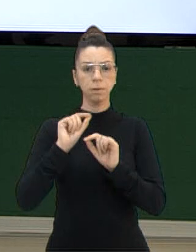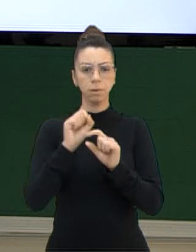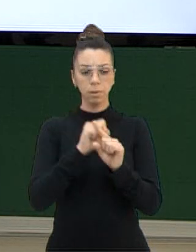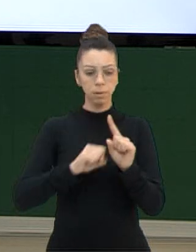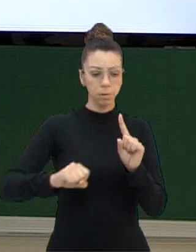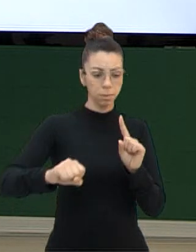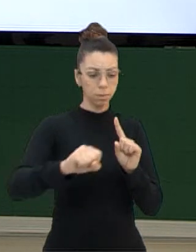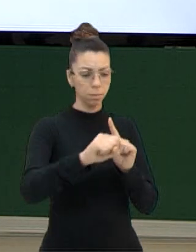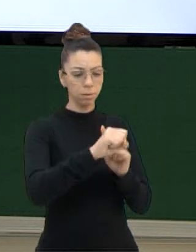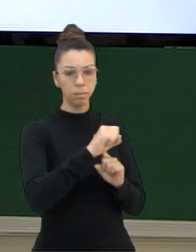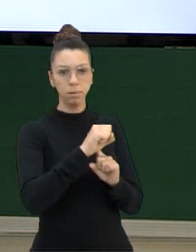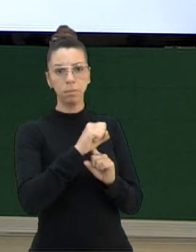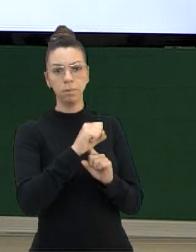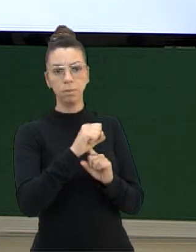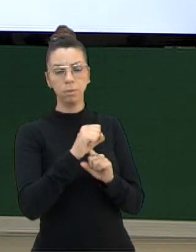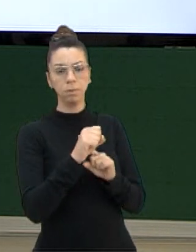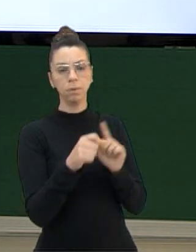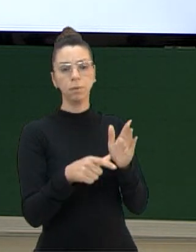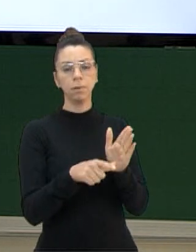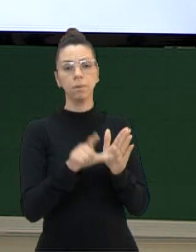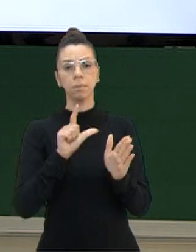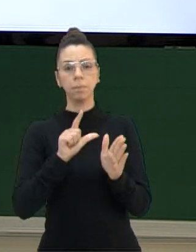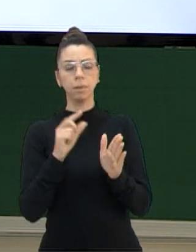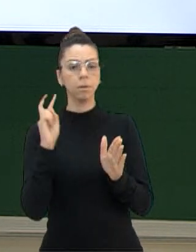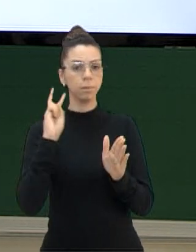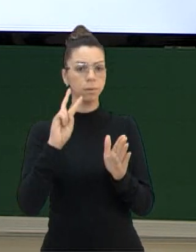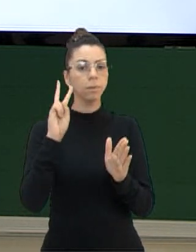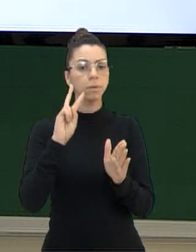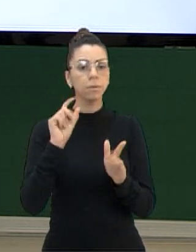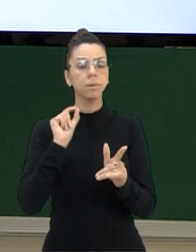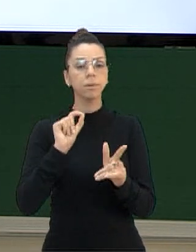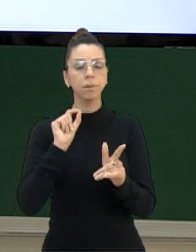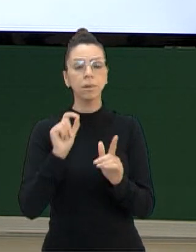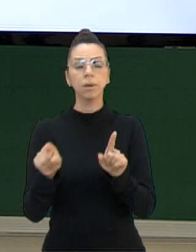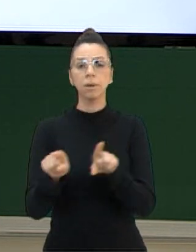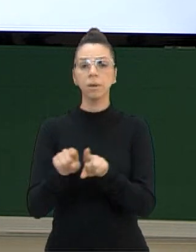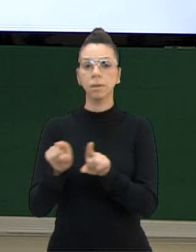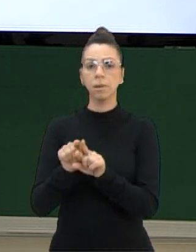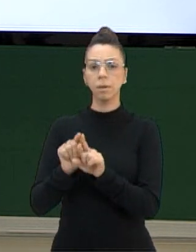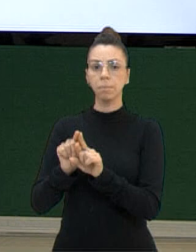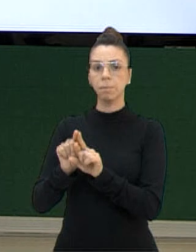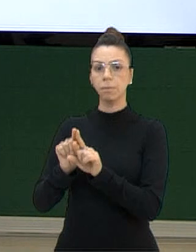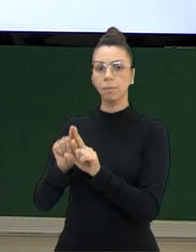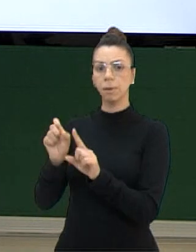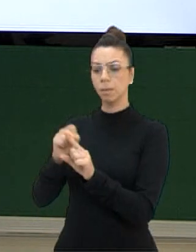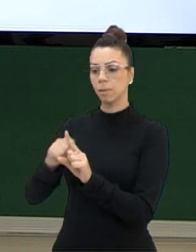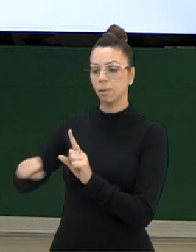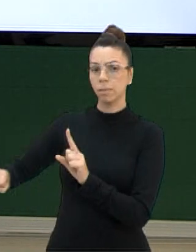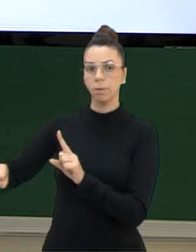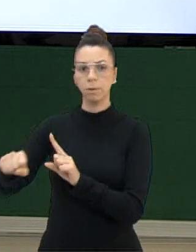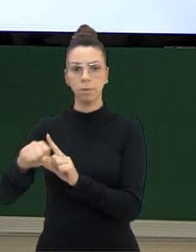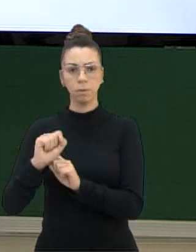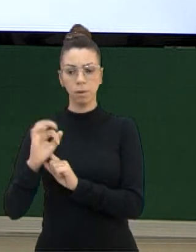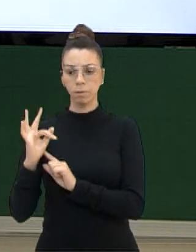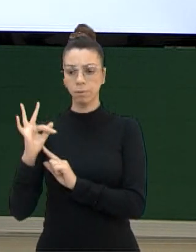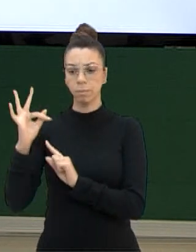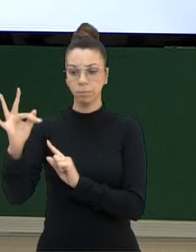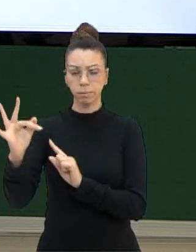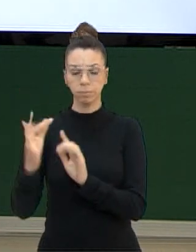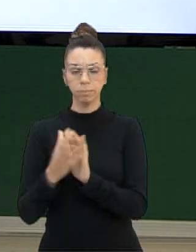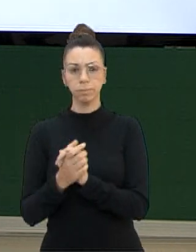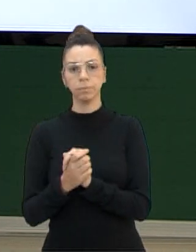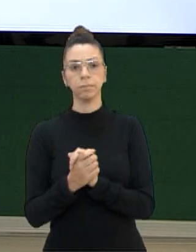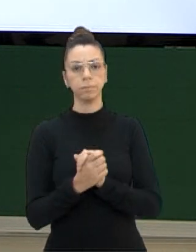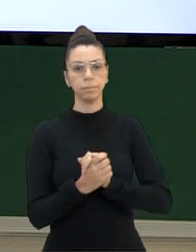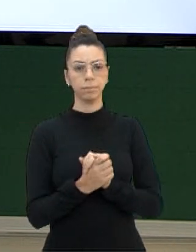sociedade primitiva, pré-histórica e a sociedade futurística? Com aquelas duas famílias, supersônico e